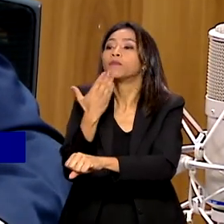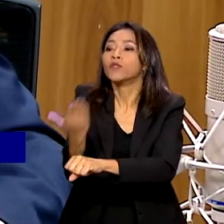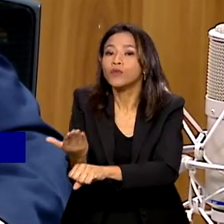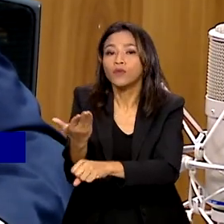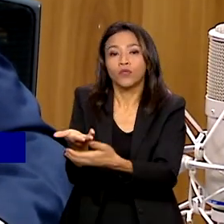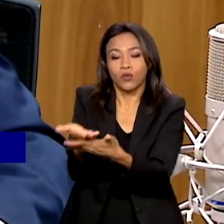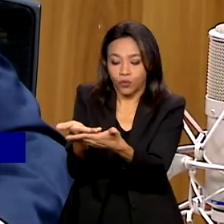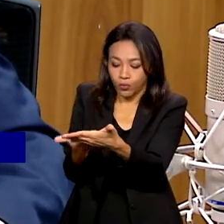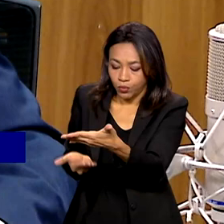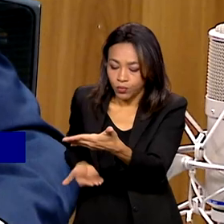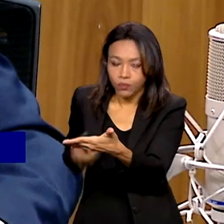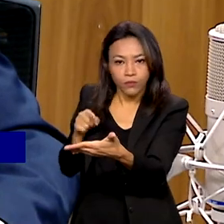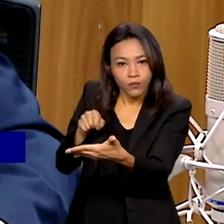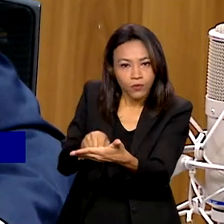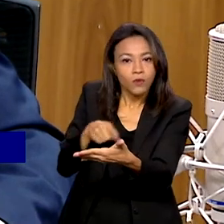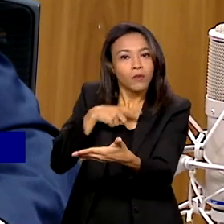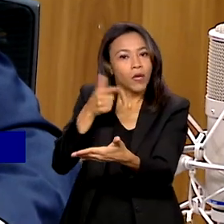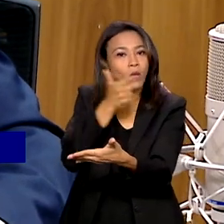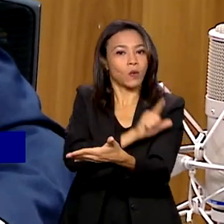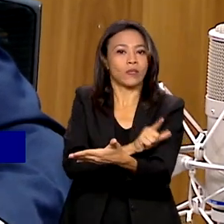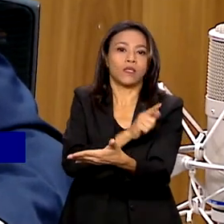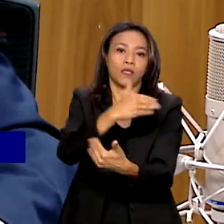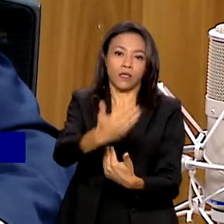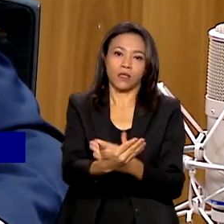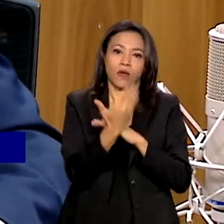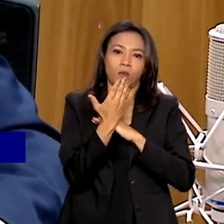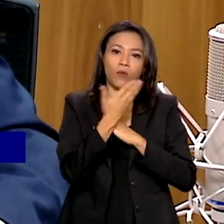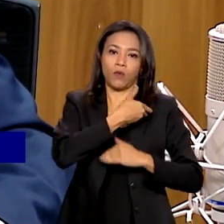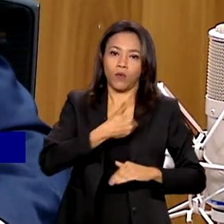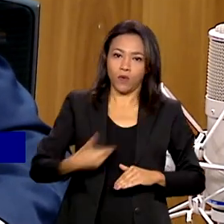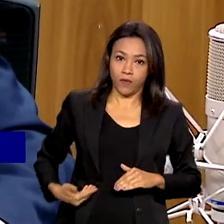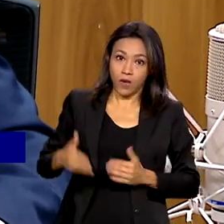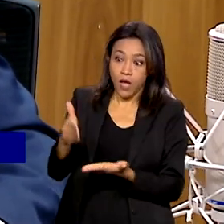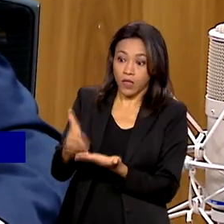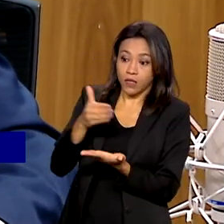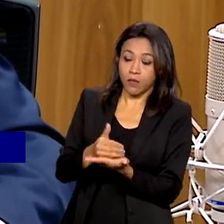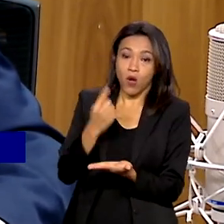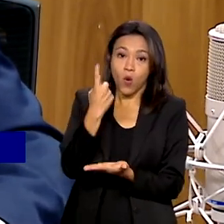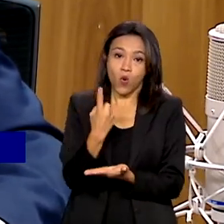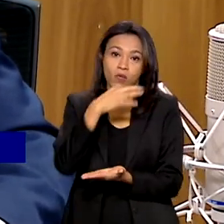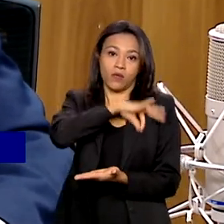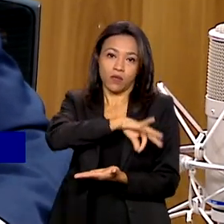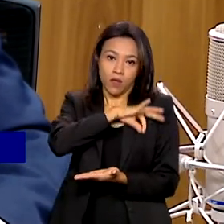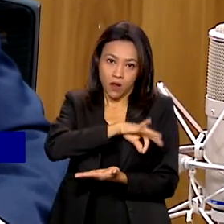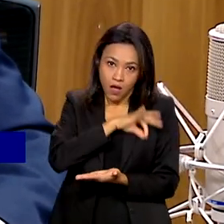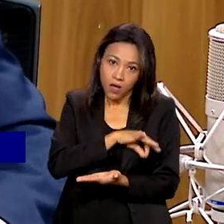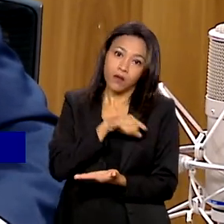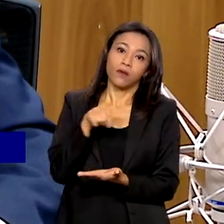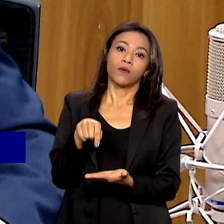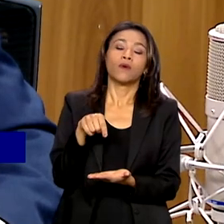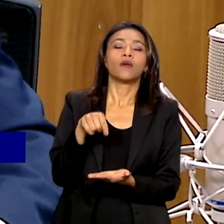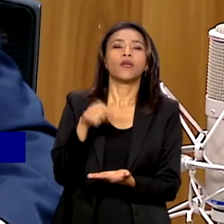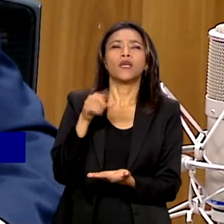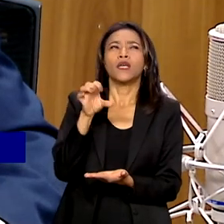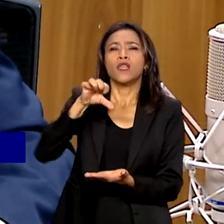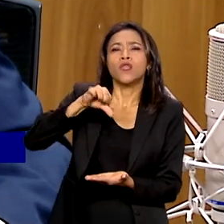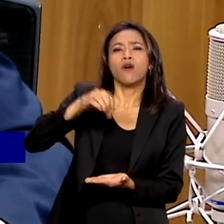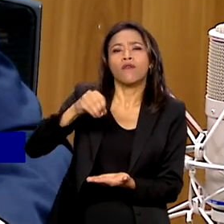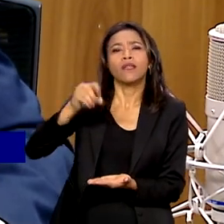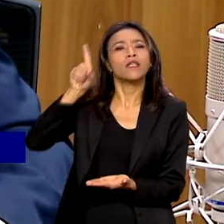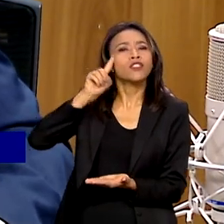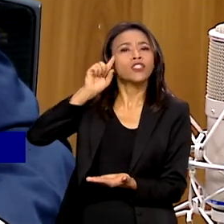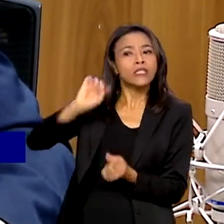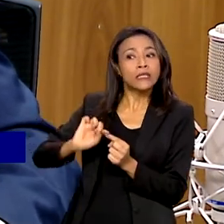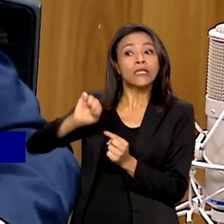é esse esse benefício eles antecipam o valor do salário né E você vai 90 dias depois